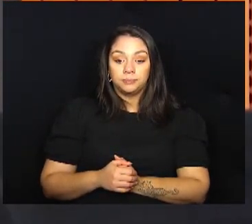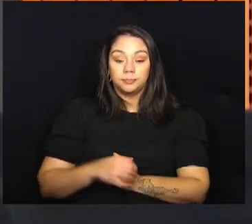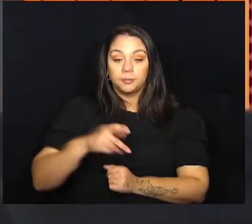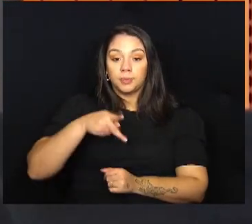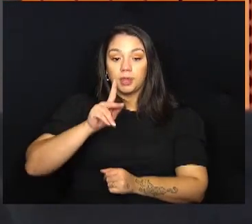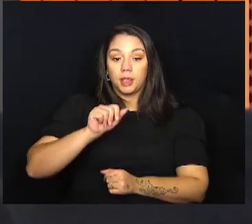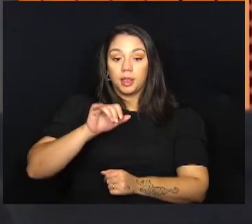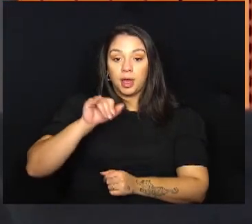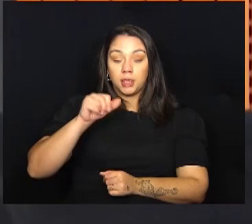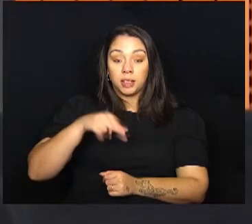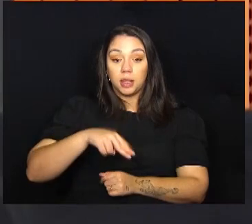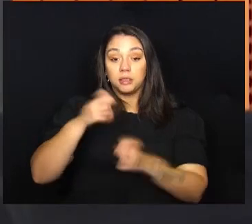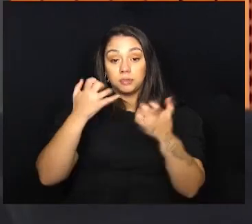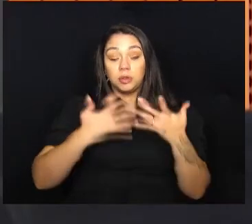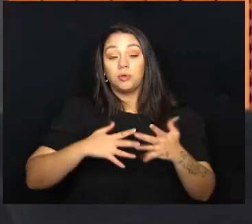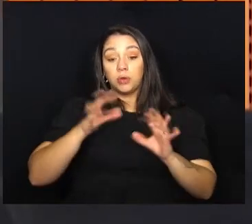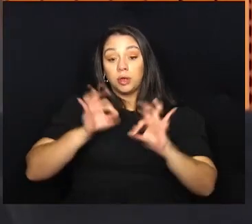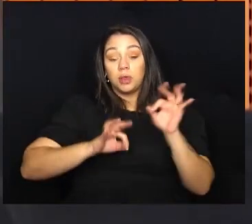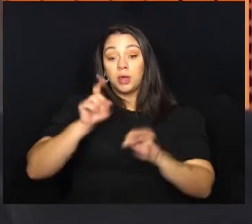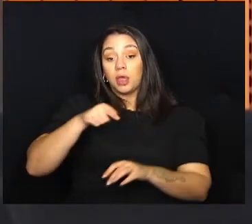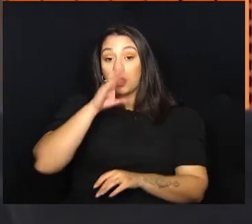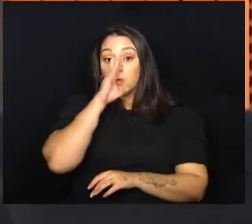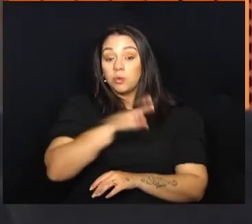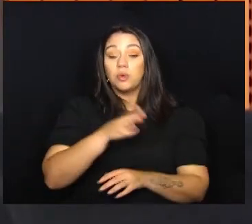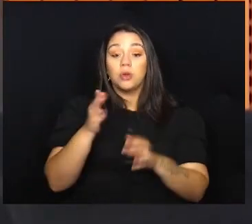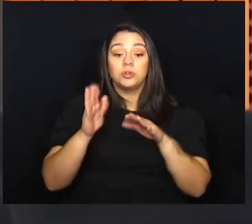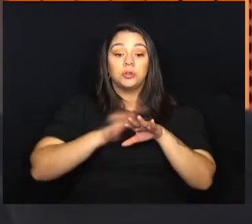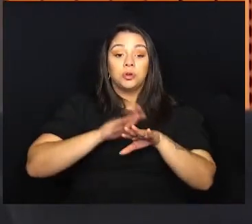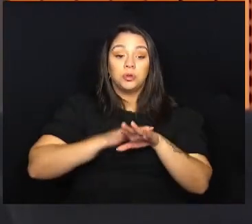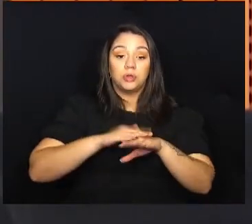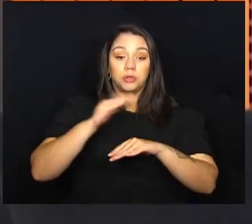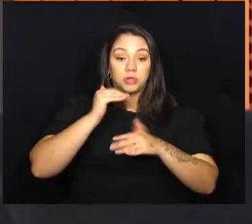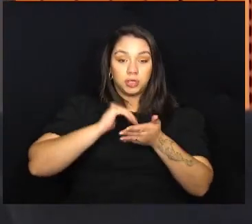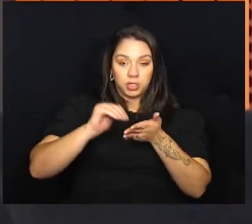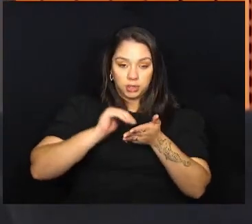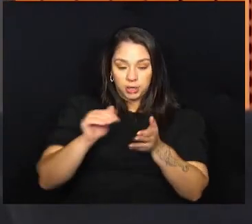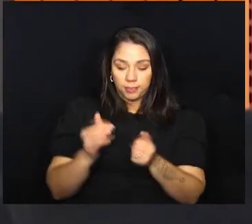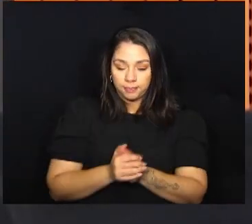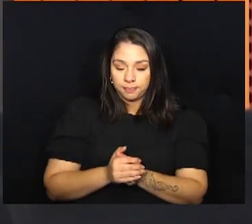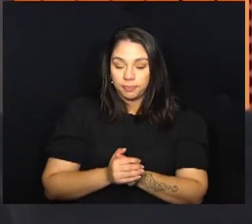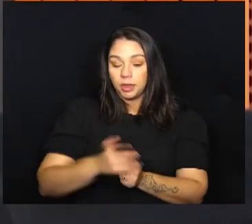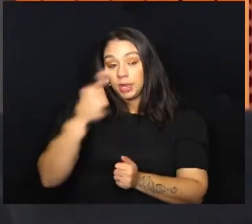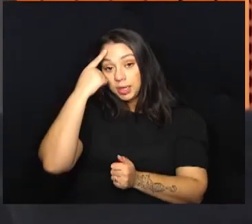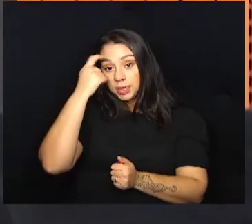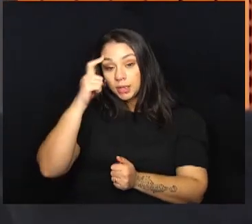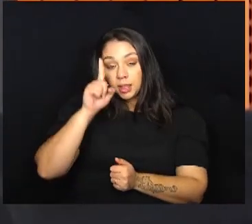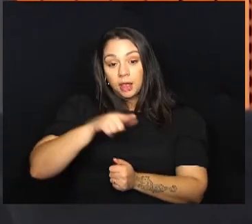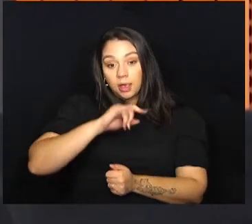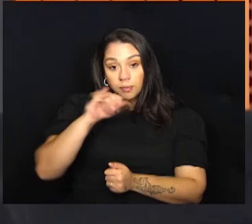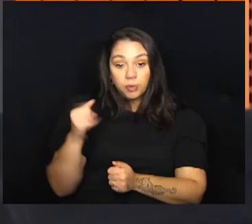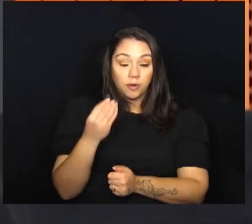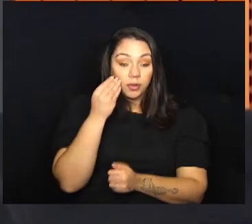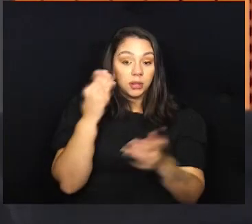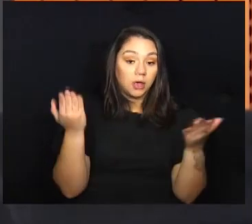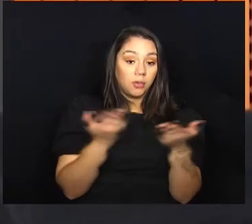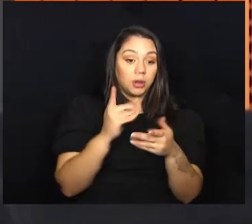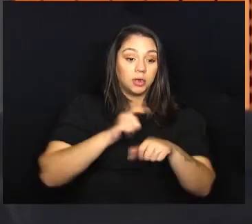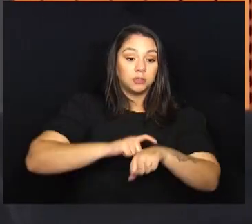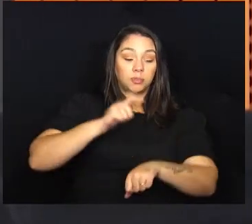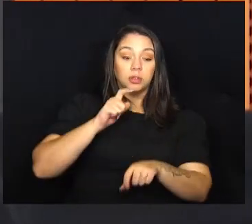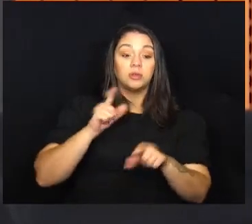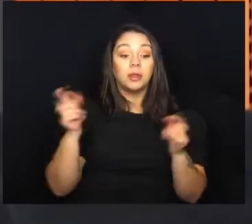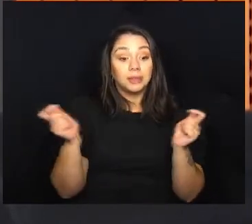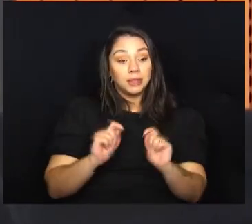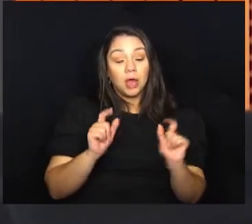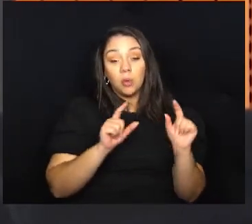é um norte para as ações da secretaria. E acho que a ideia é a gente aproveitar nesse momento agora, ainda dá tempo